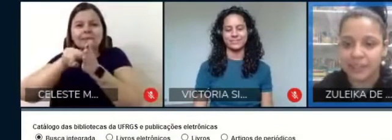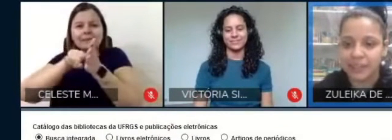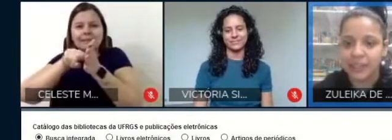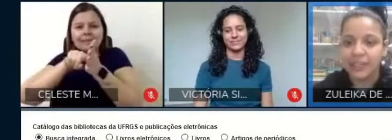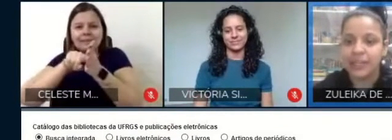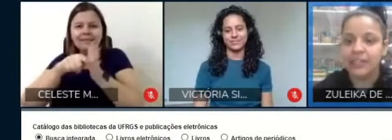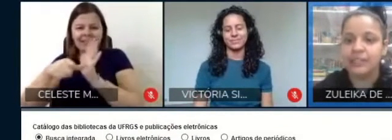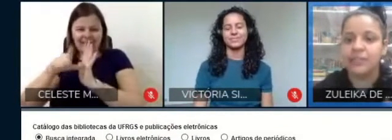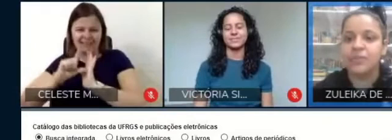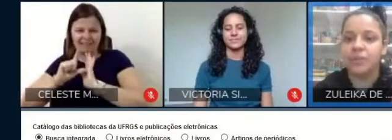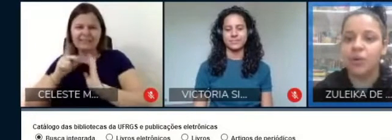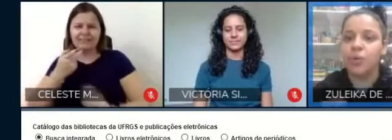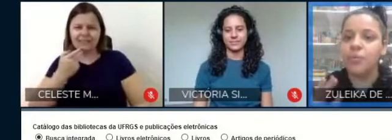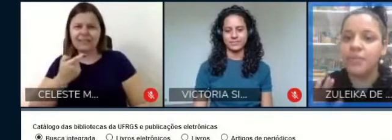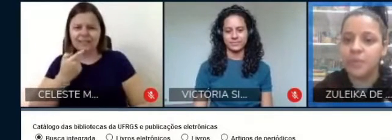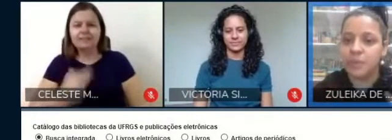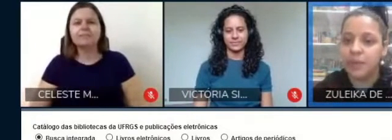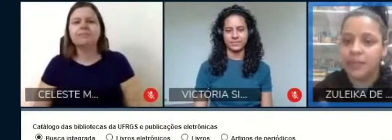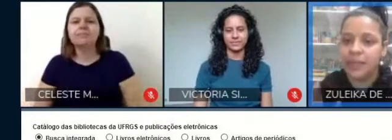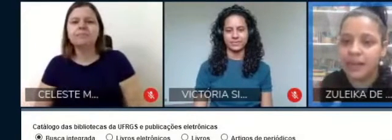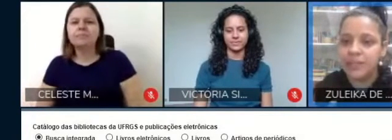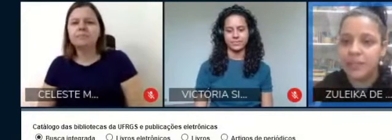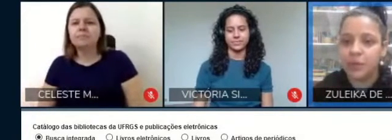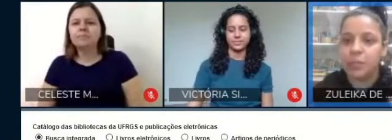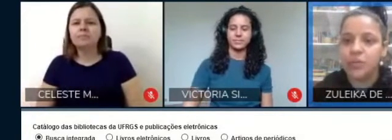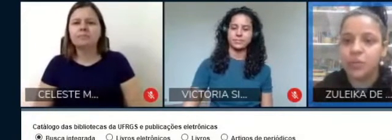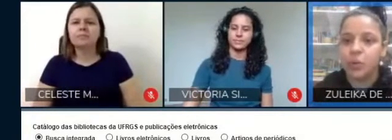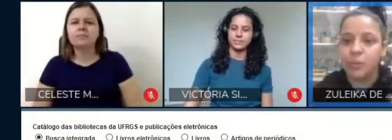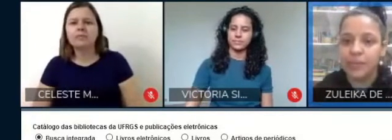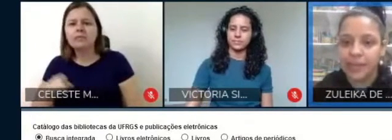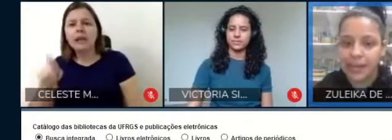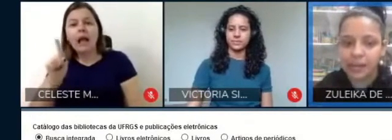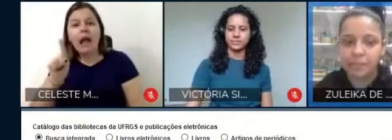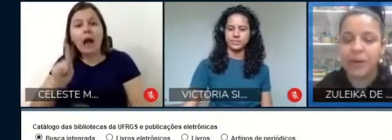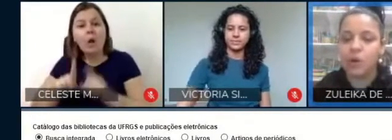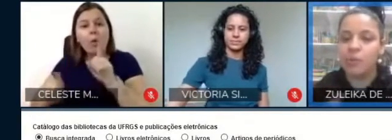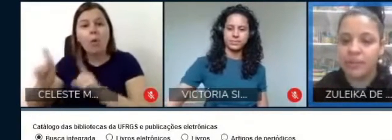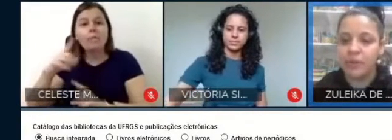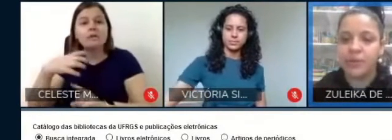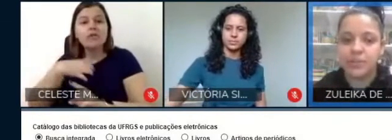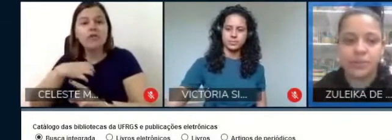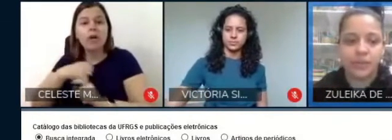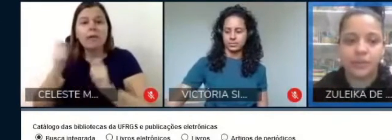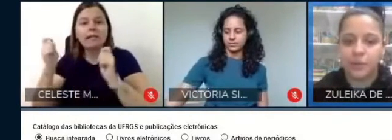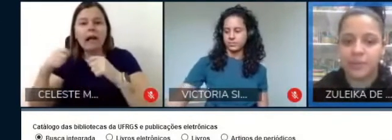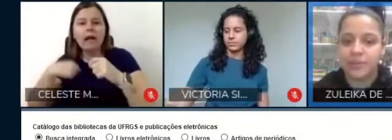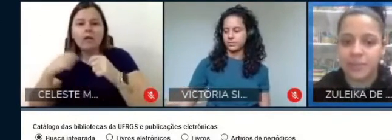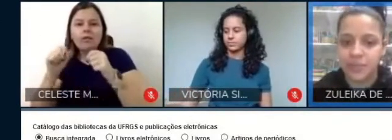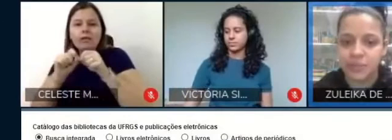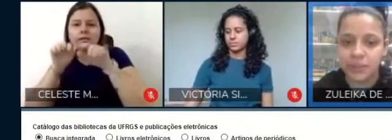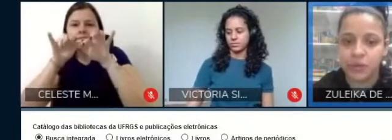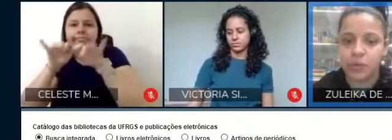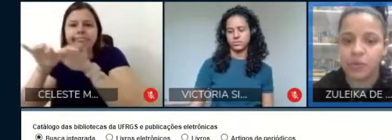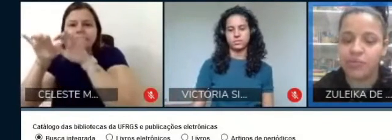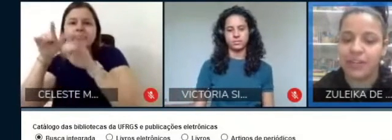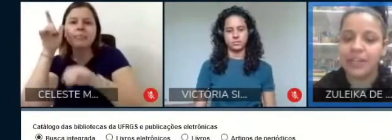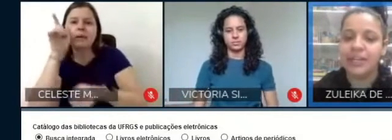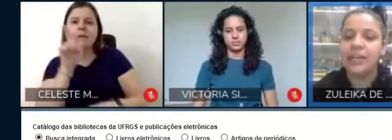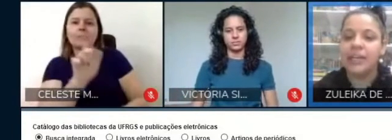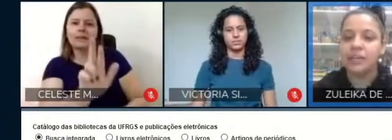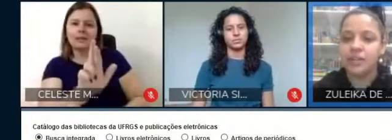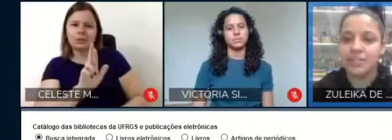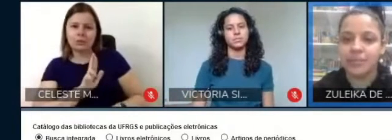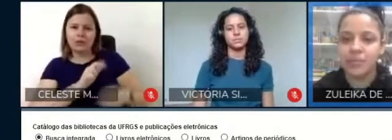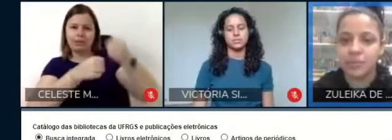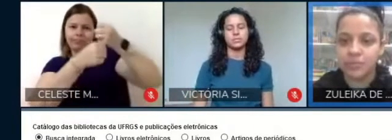que eu comentei. Então, são algumas possibilidades que eu posso combinar para obter o resultado que eu preciso, né? Como eu